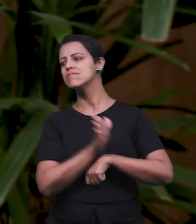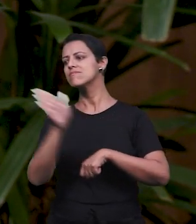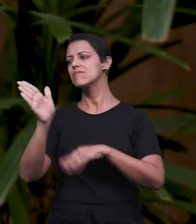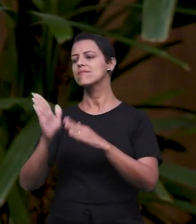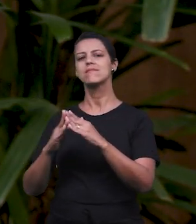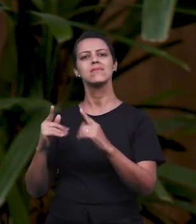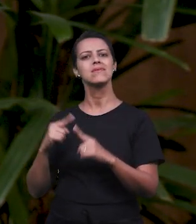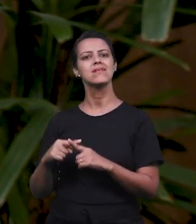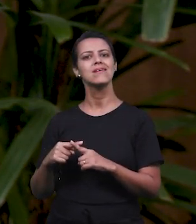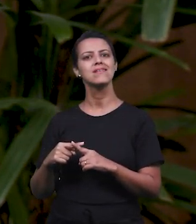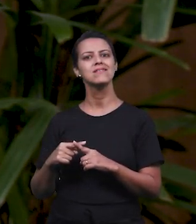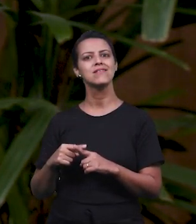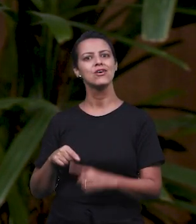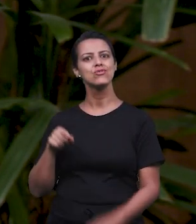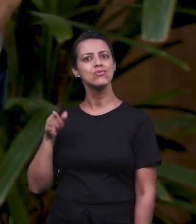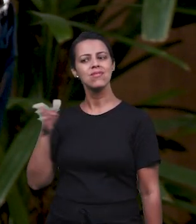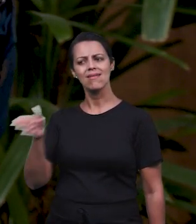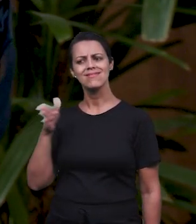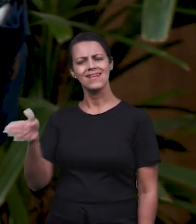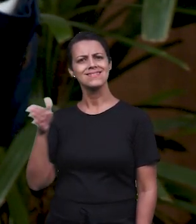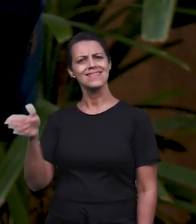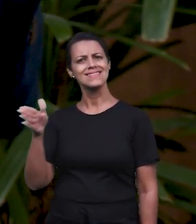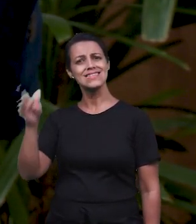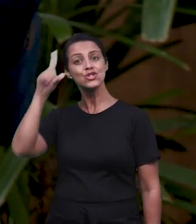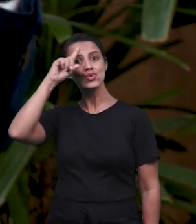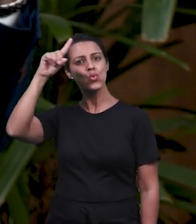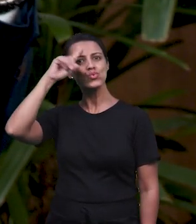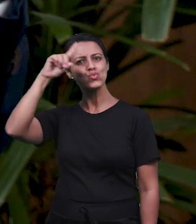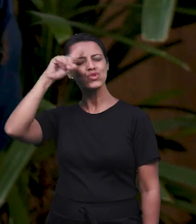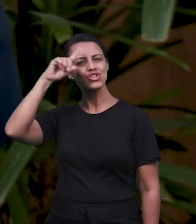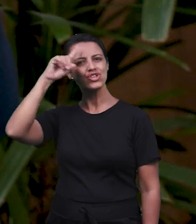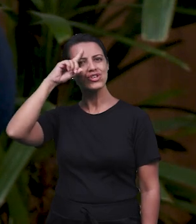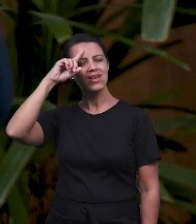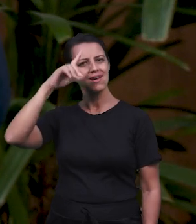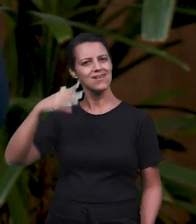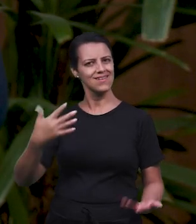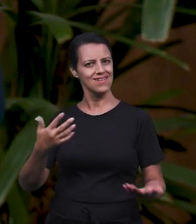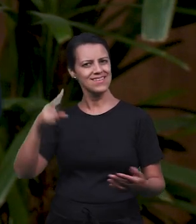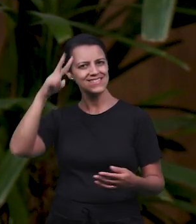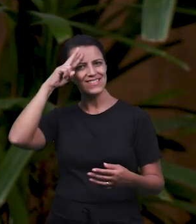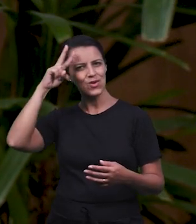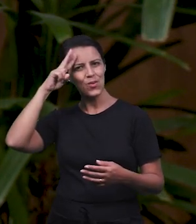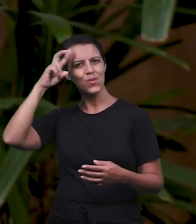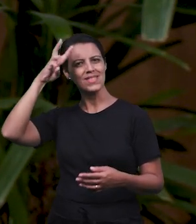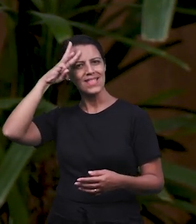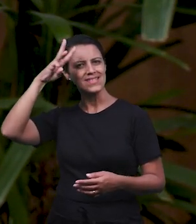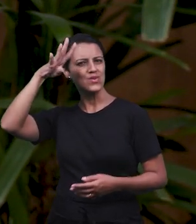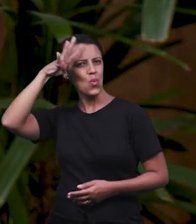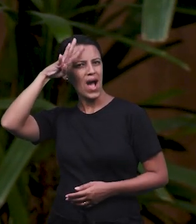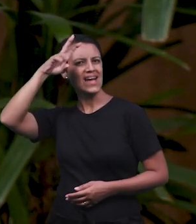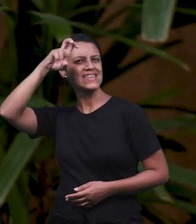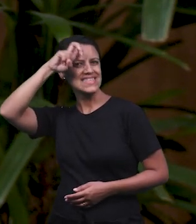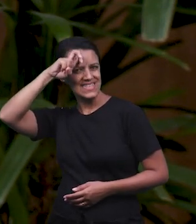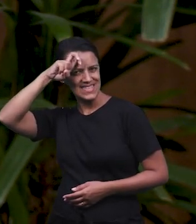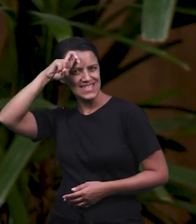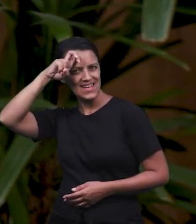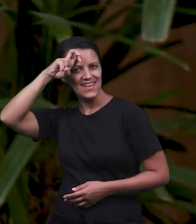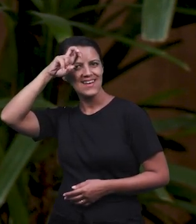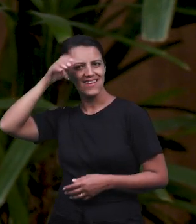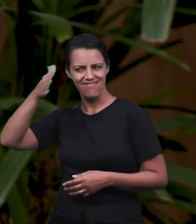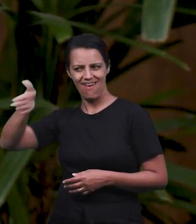estamos na igreja todos os dias. Nossos cultos é de segunda a quinta-feira, na sexta-feira nós temos o culto no